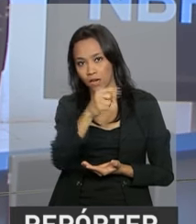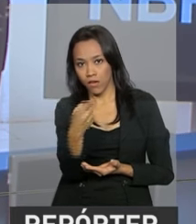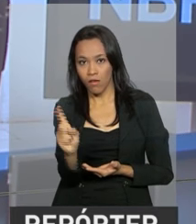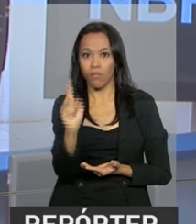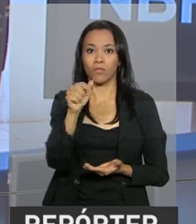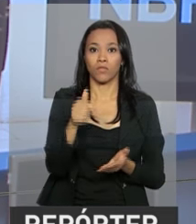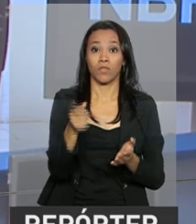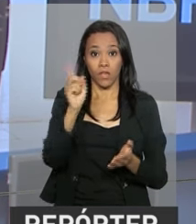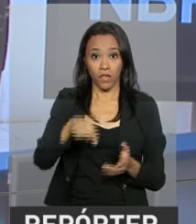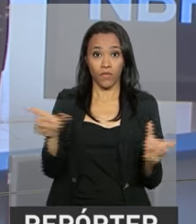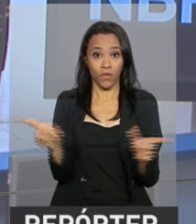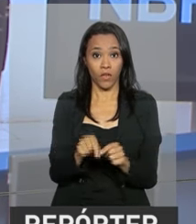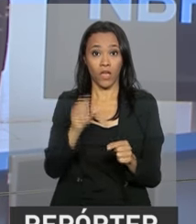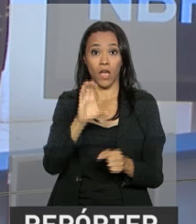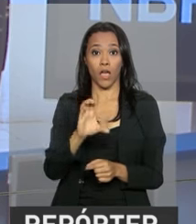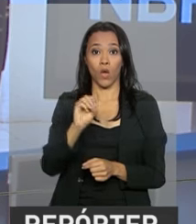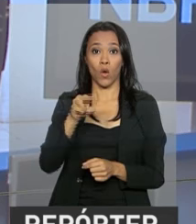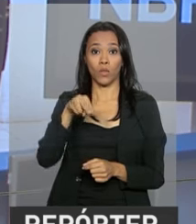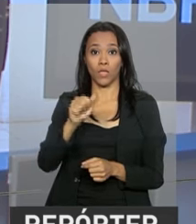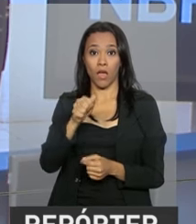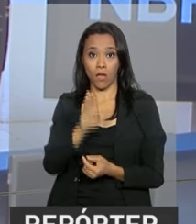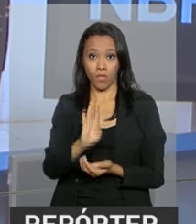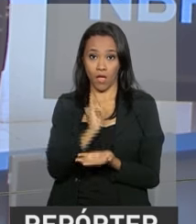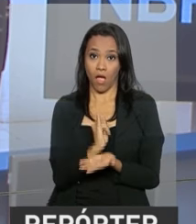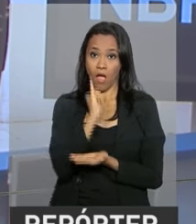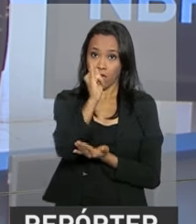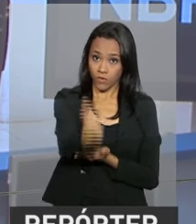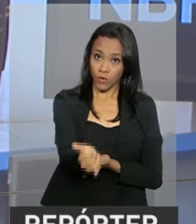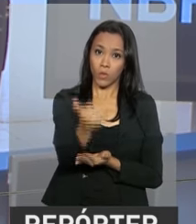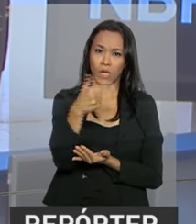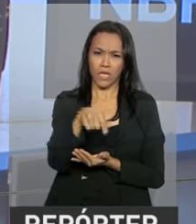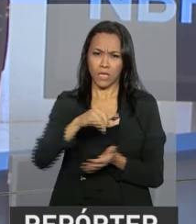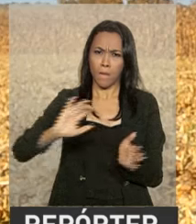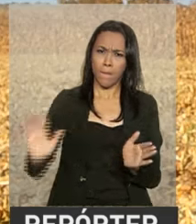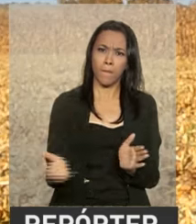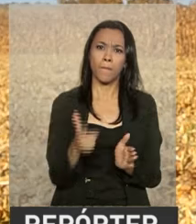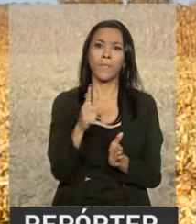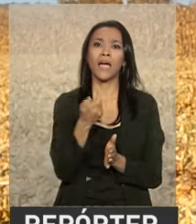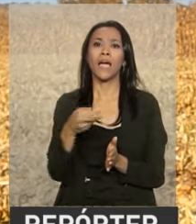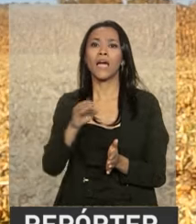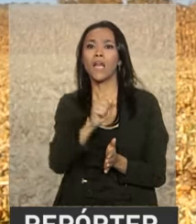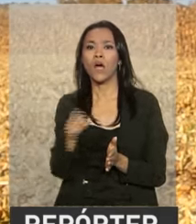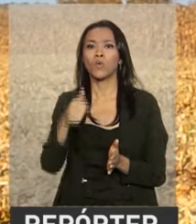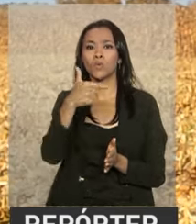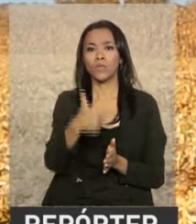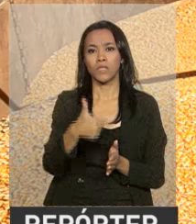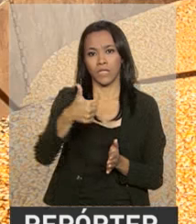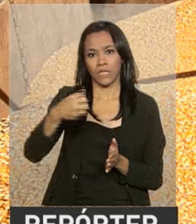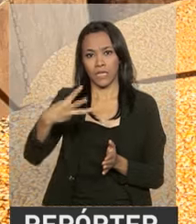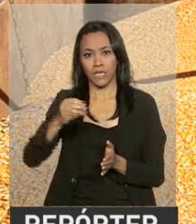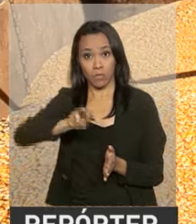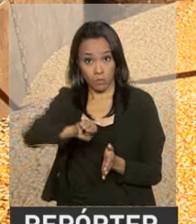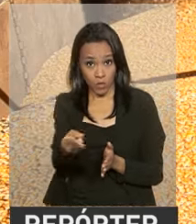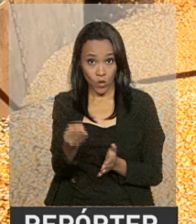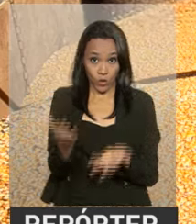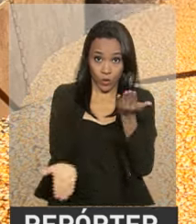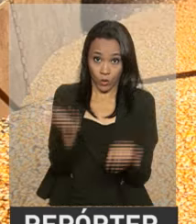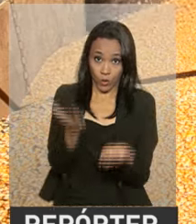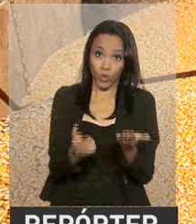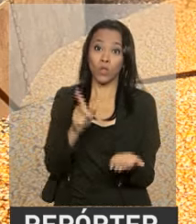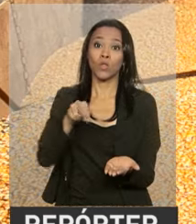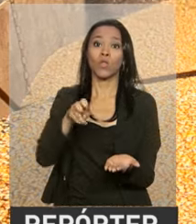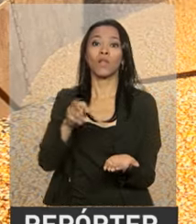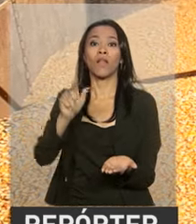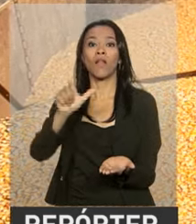companhia Nacional de abastecimento a produção de grãos deve chegar a 23 milhões de toneladas na safra